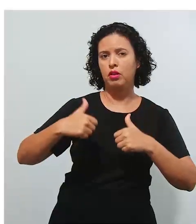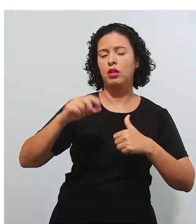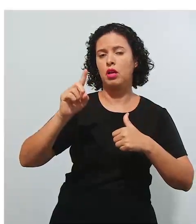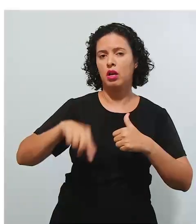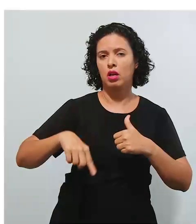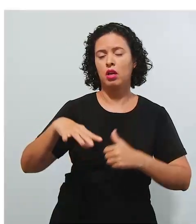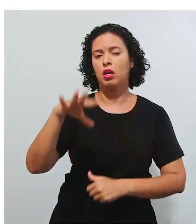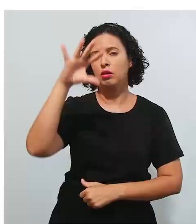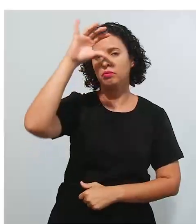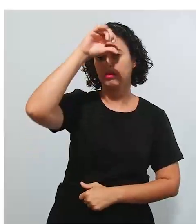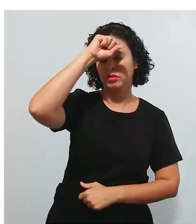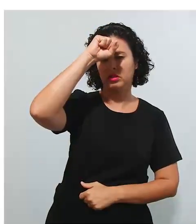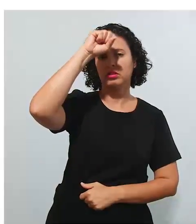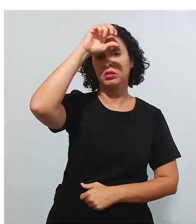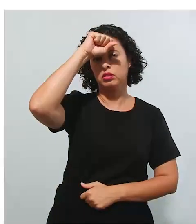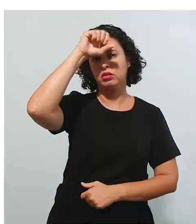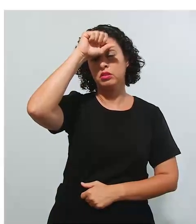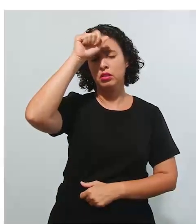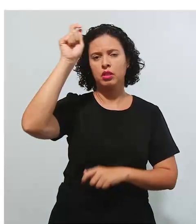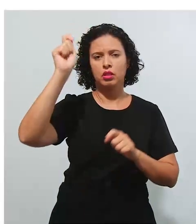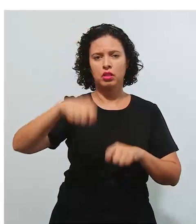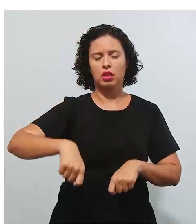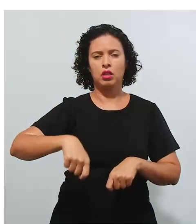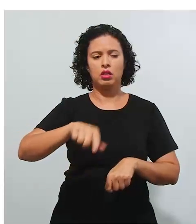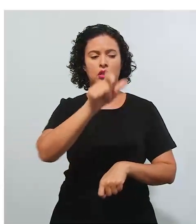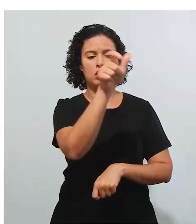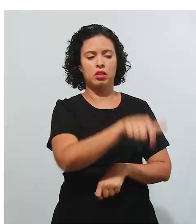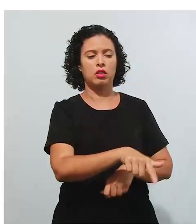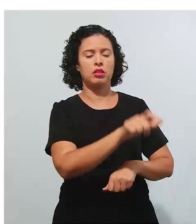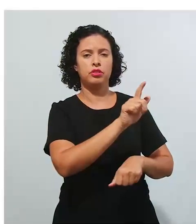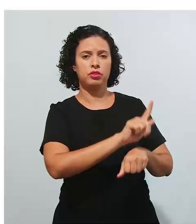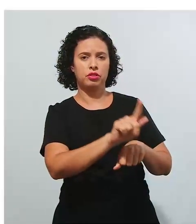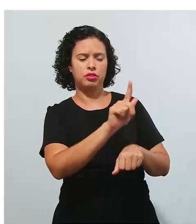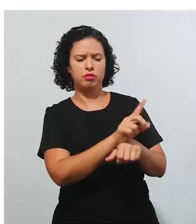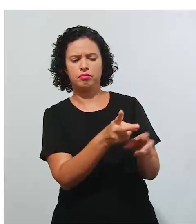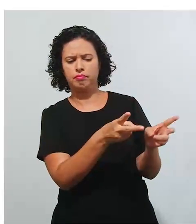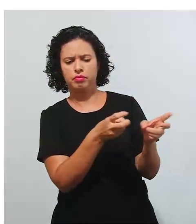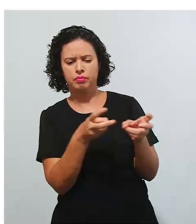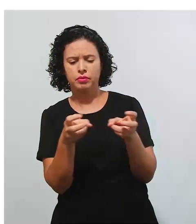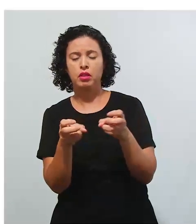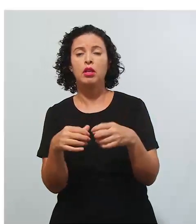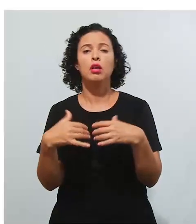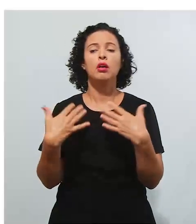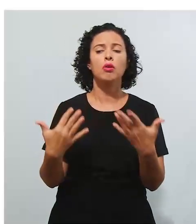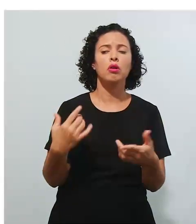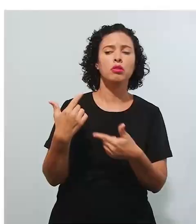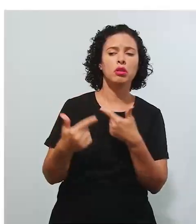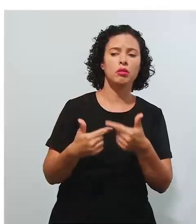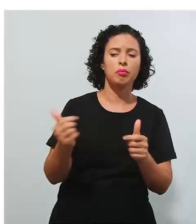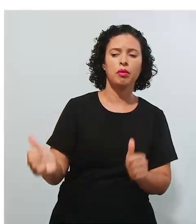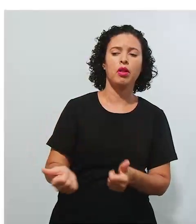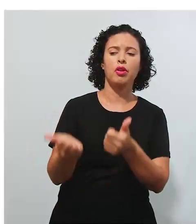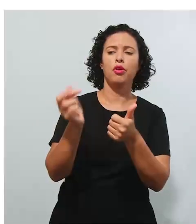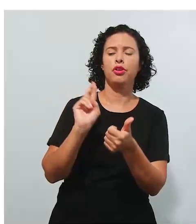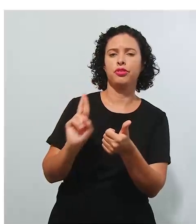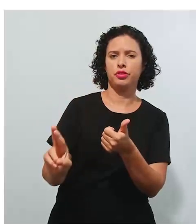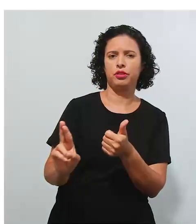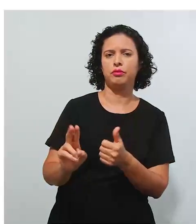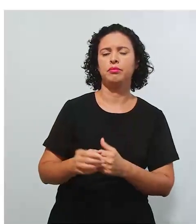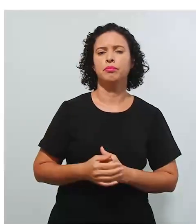de aprendizado que permite ao gestor perceber quais ações tendem a produzir melhores